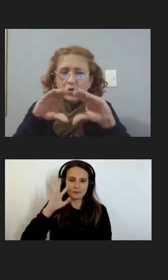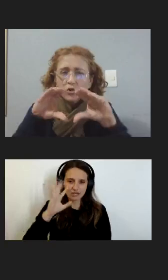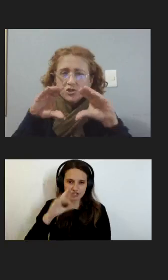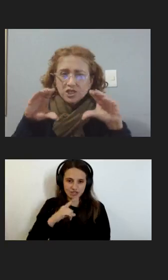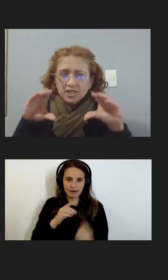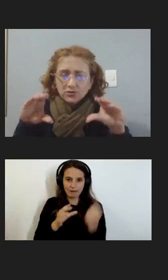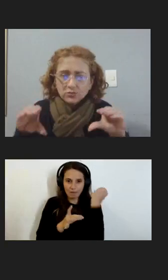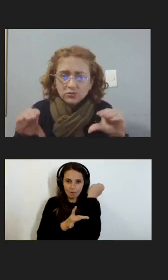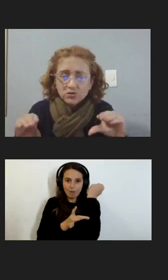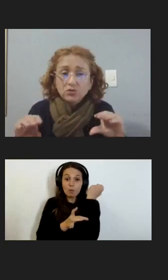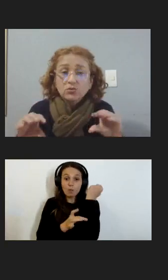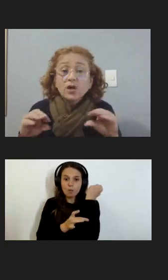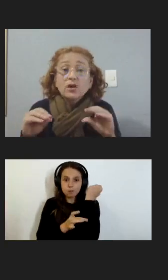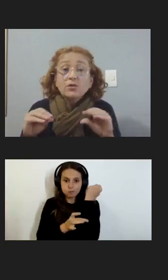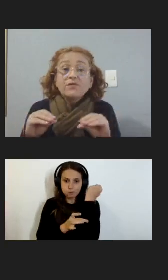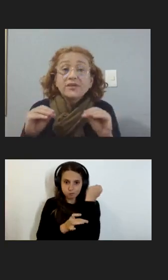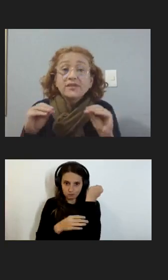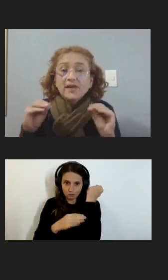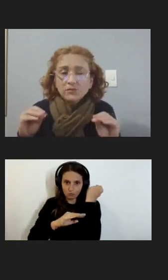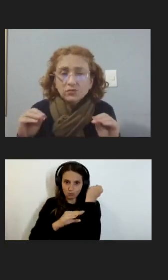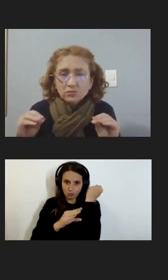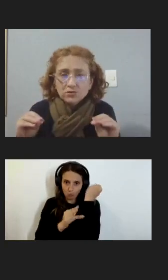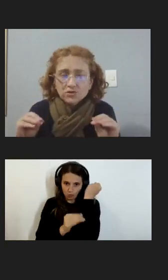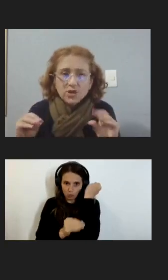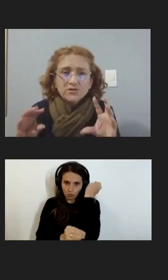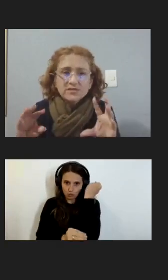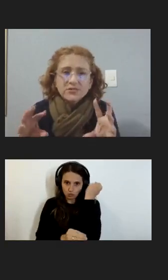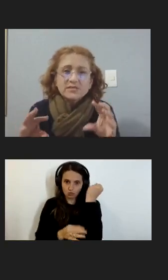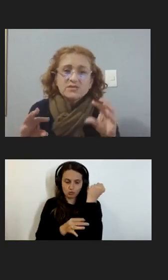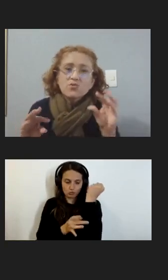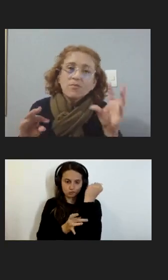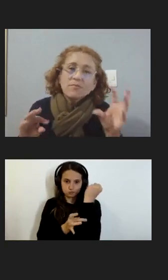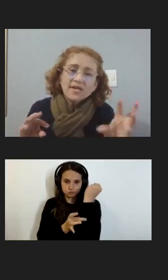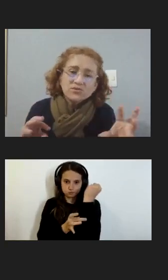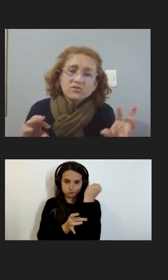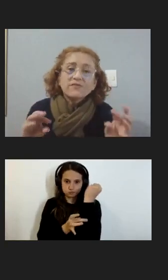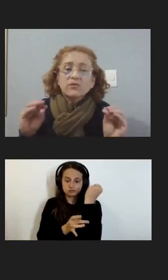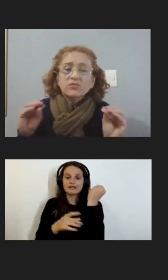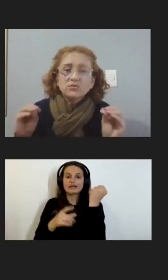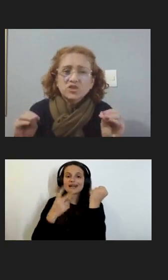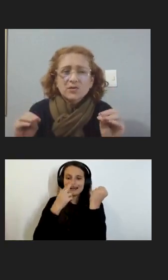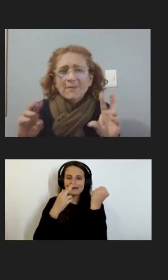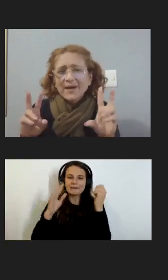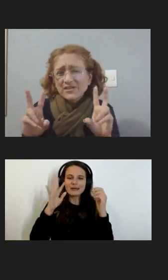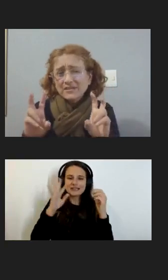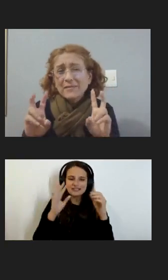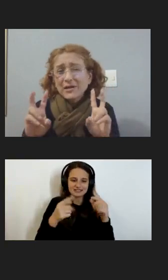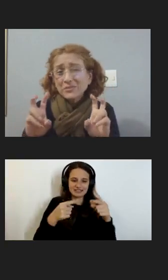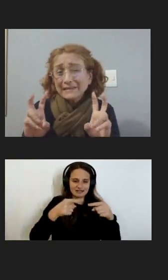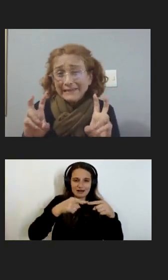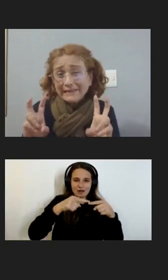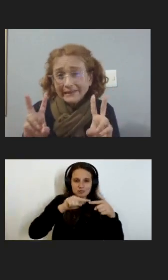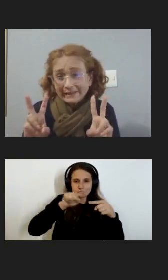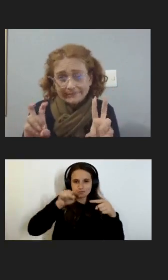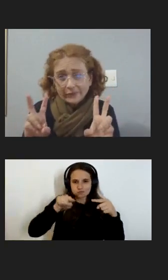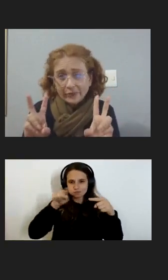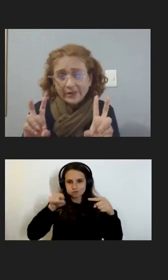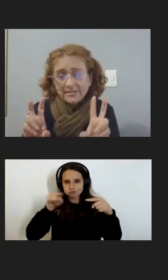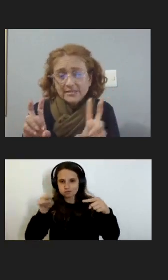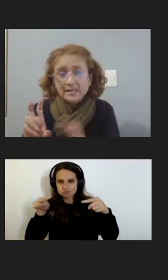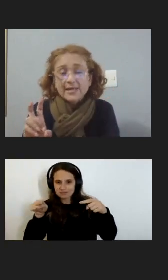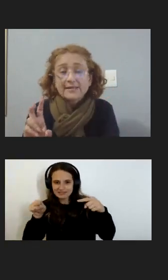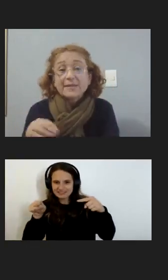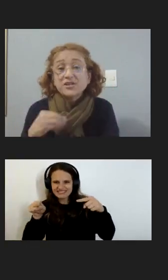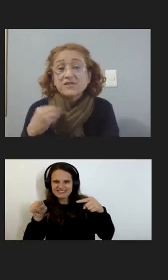parte gordinha do músculo. O final do músculo é como se fosse assim, o começo e o final do músculo é uma partezinha mais branquinha, vou